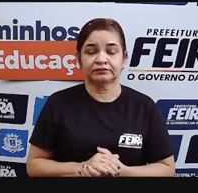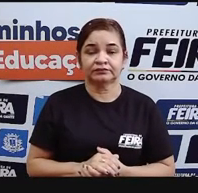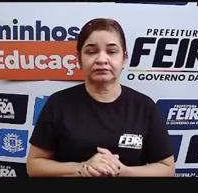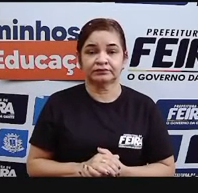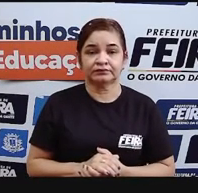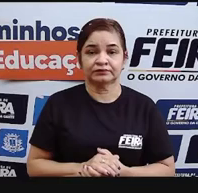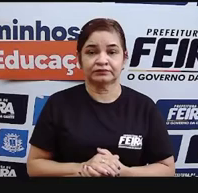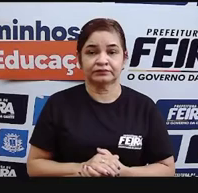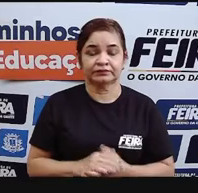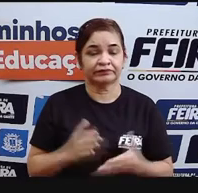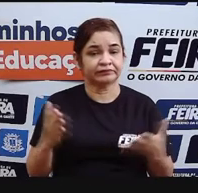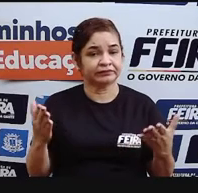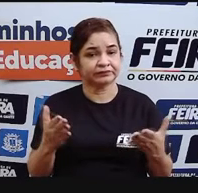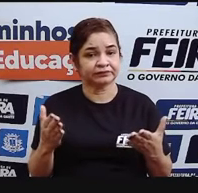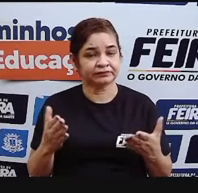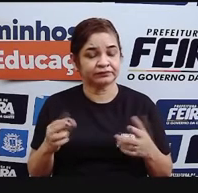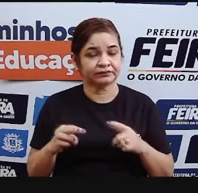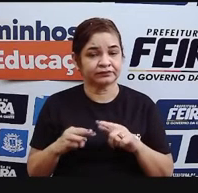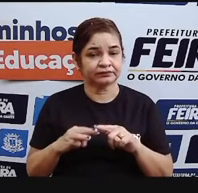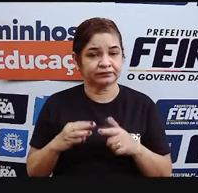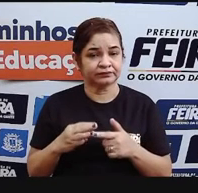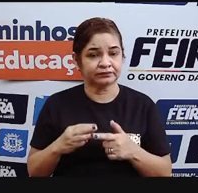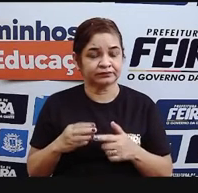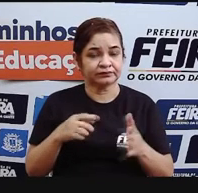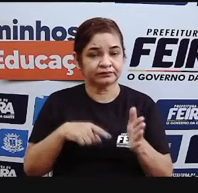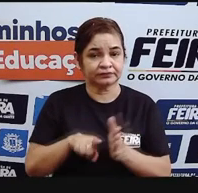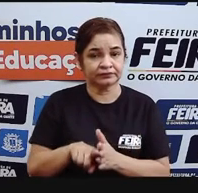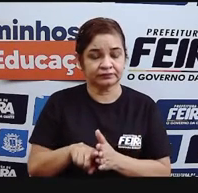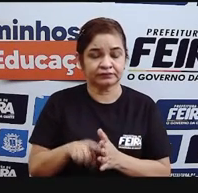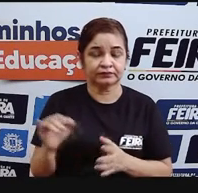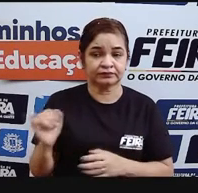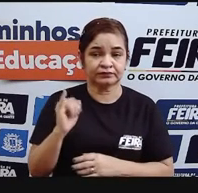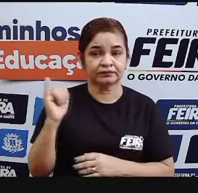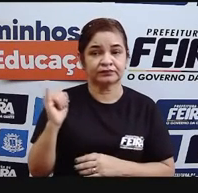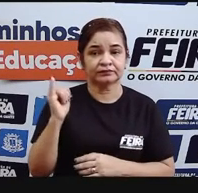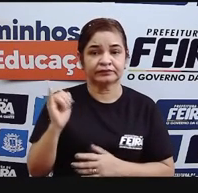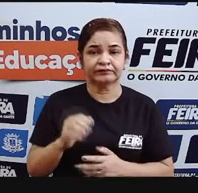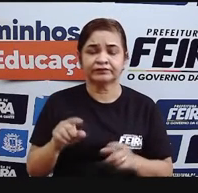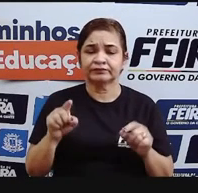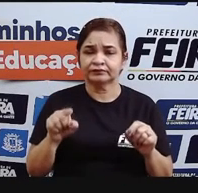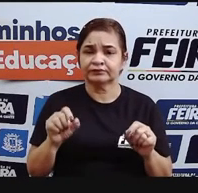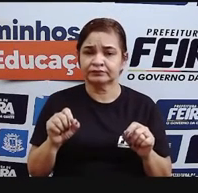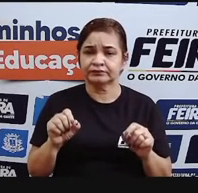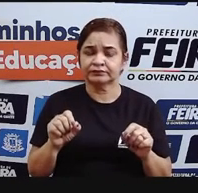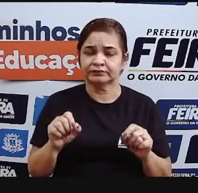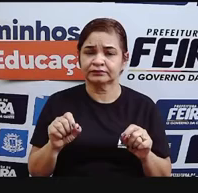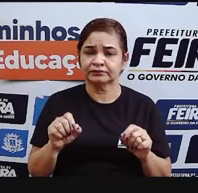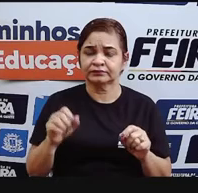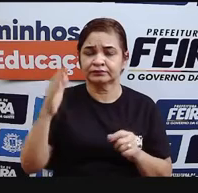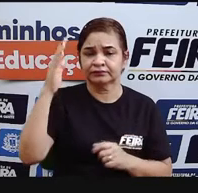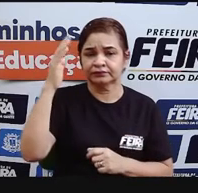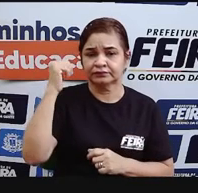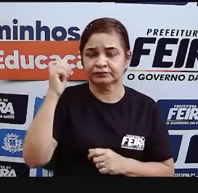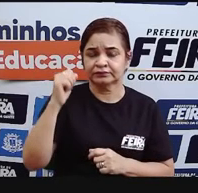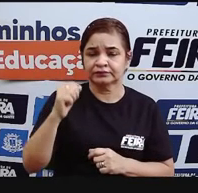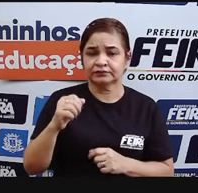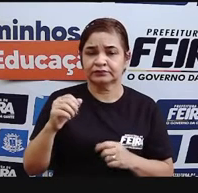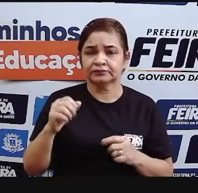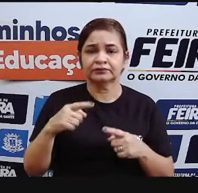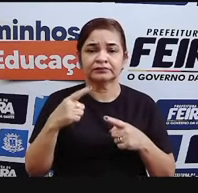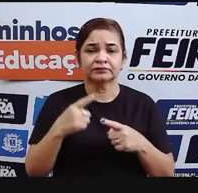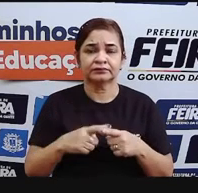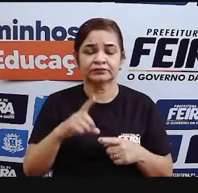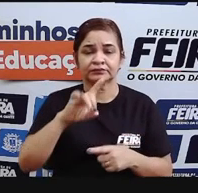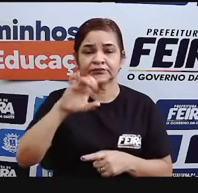De cara, começar com três perguntinhas básicas. Você sabe a origem do Dia Internacional das